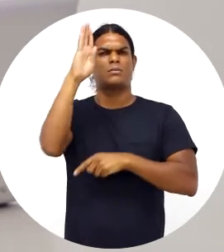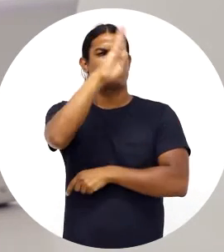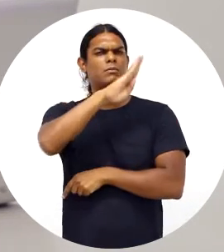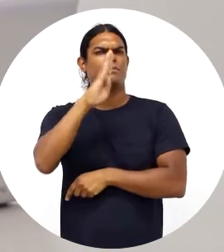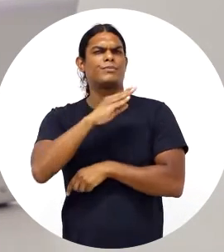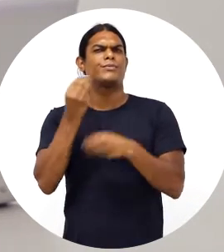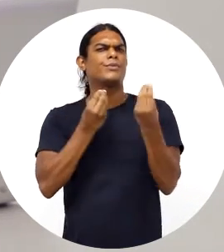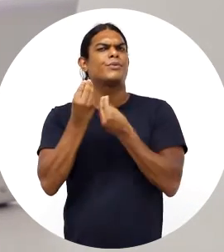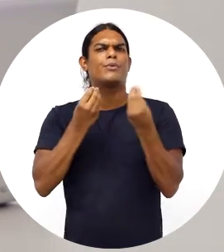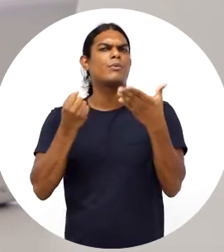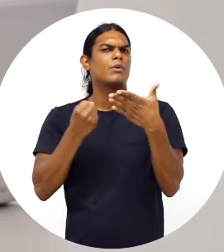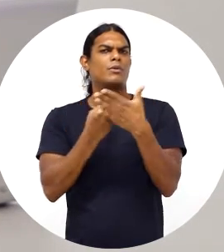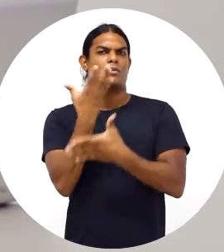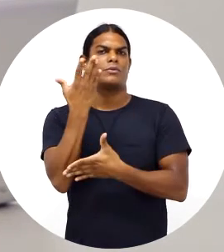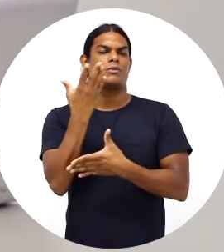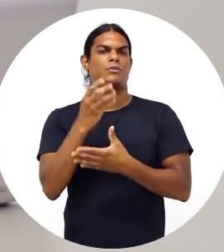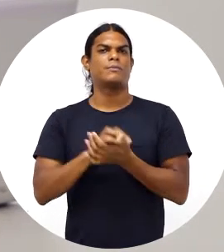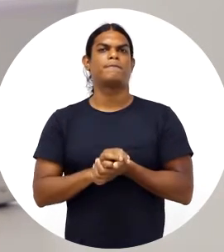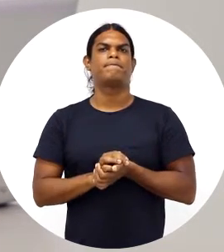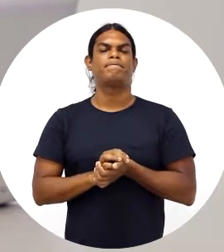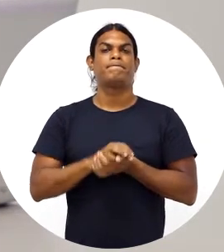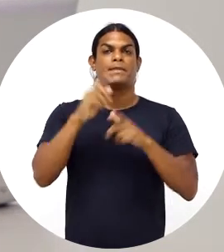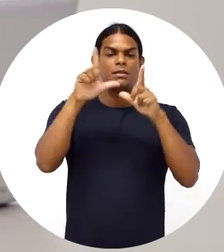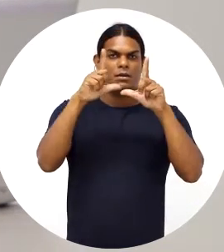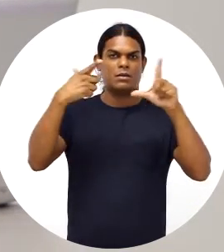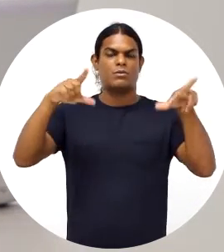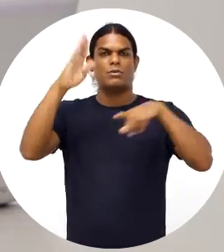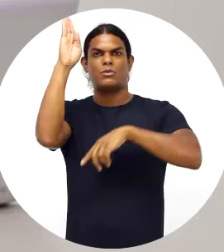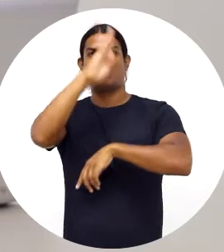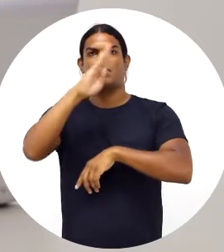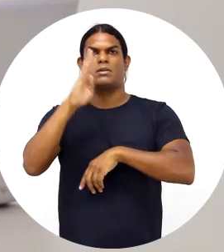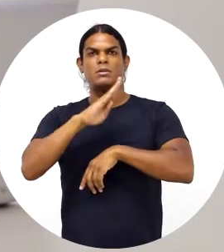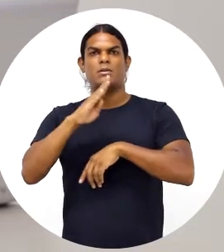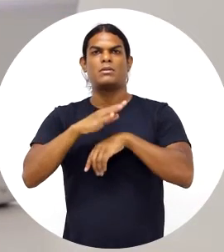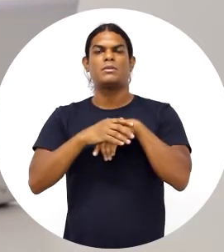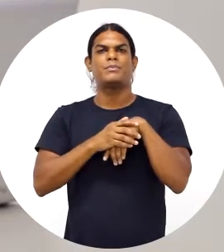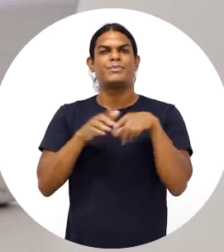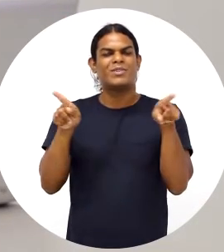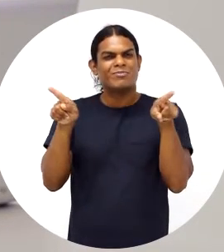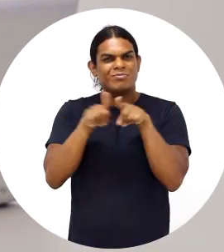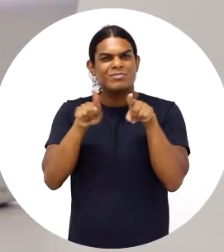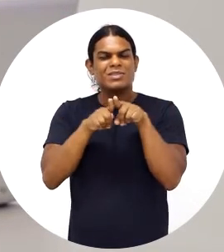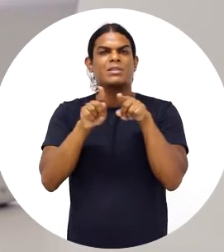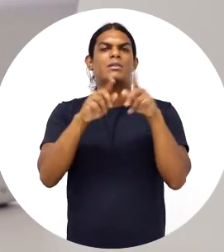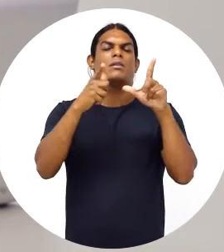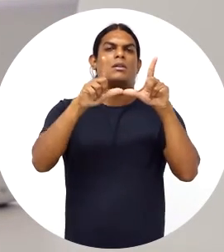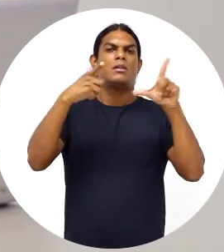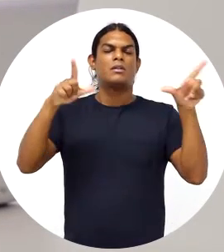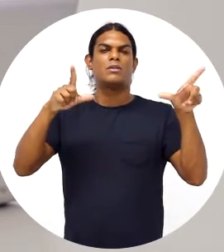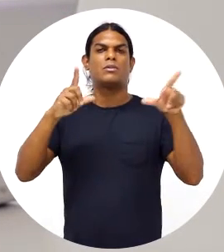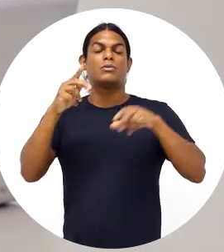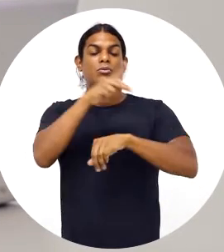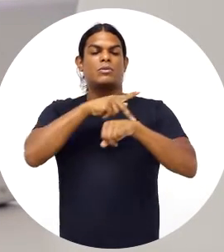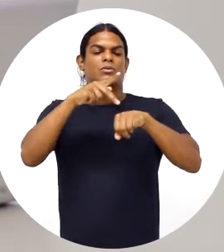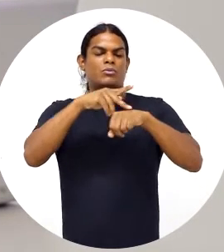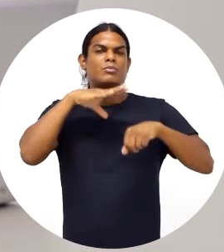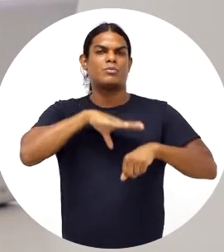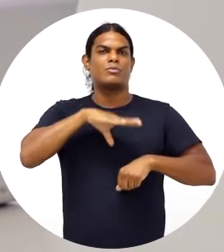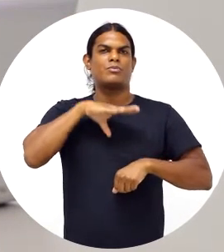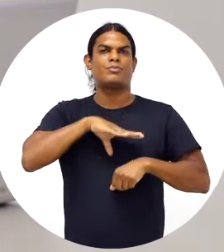brasileira. A literatura brasileira, a gente pode dizer que está muito ligada à literatura portuguesa, porque